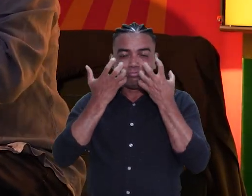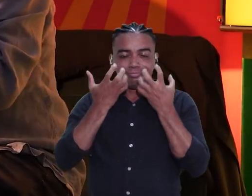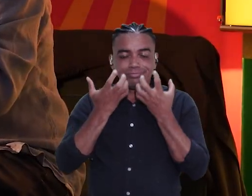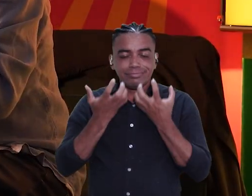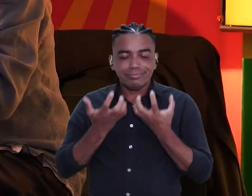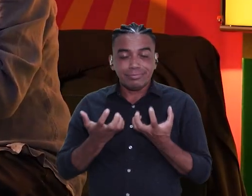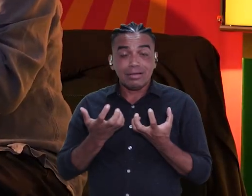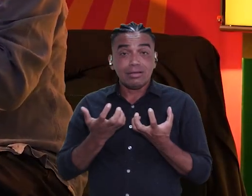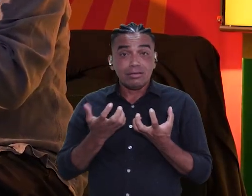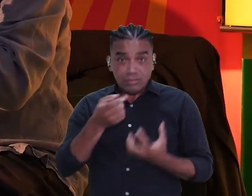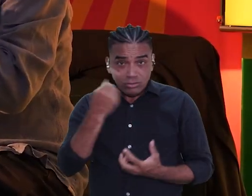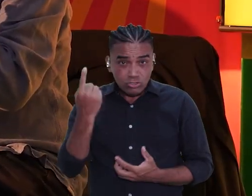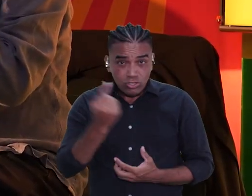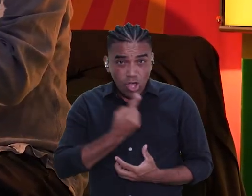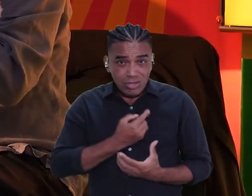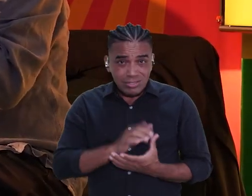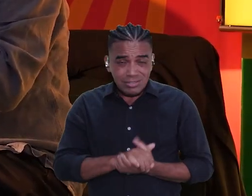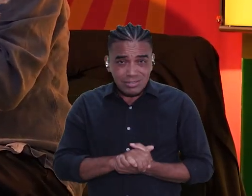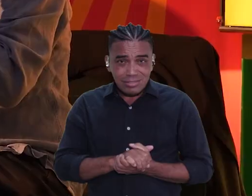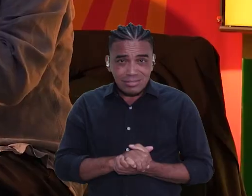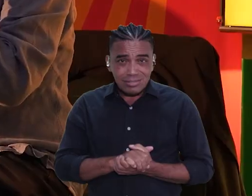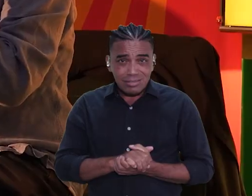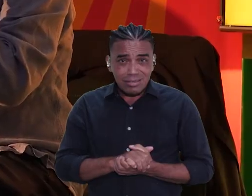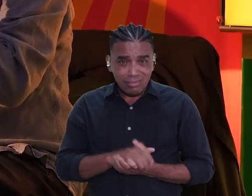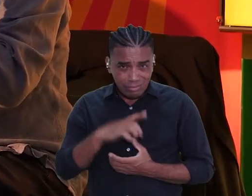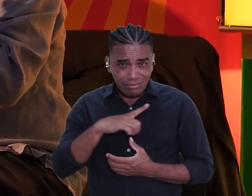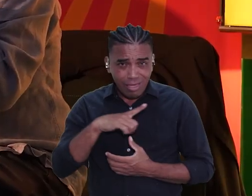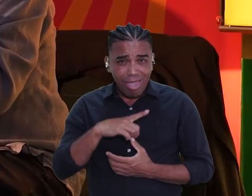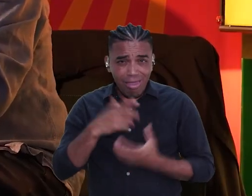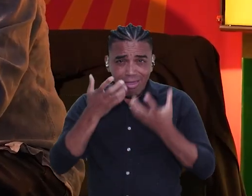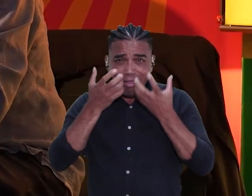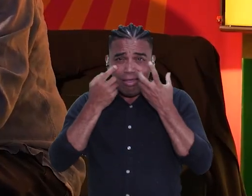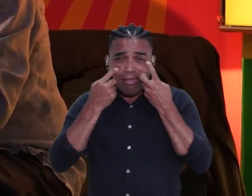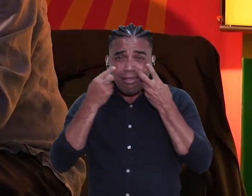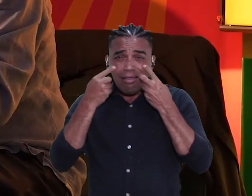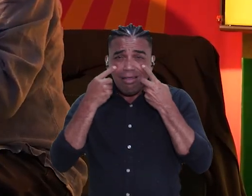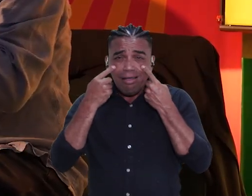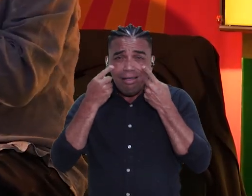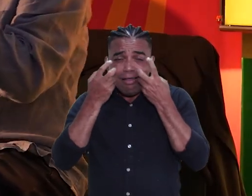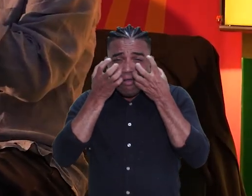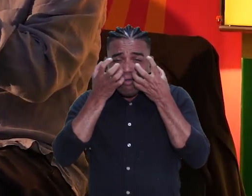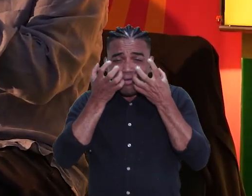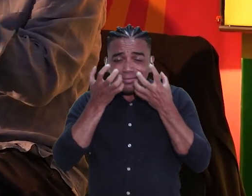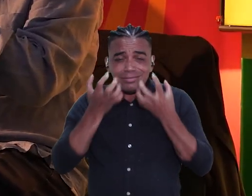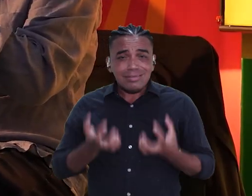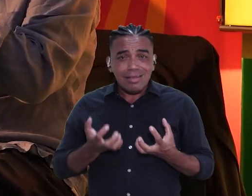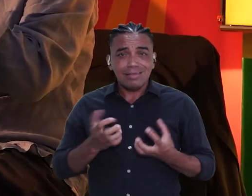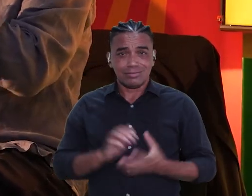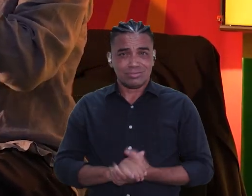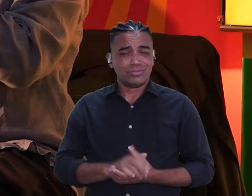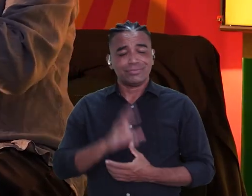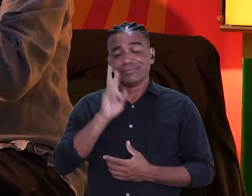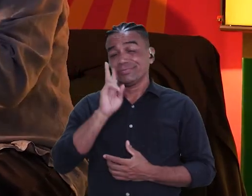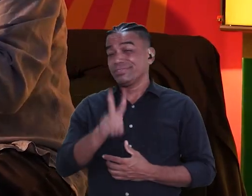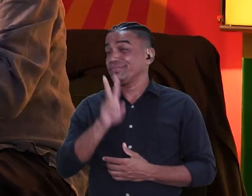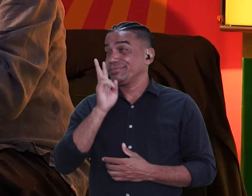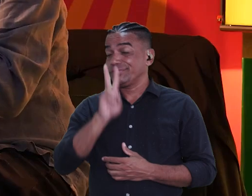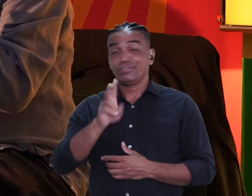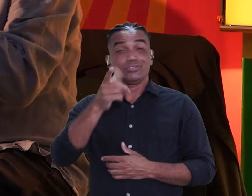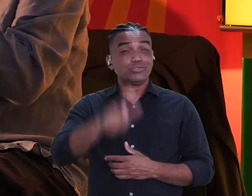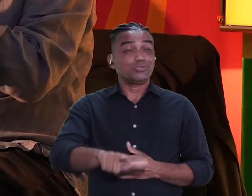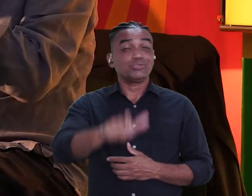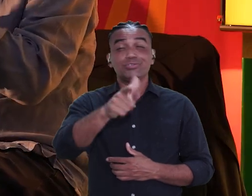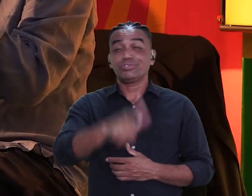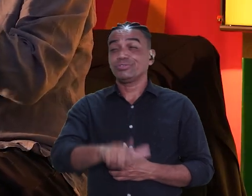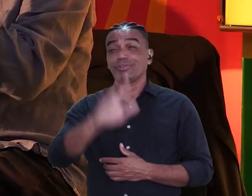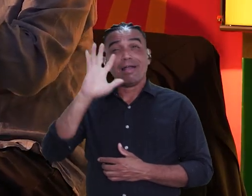de nós não tem as retinas fatigadas? Quem de nós já não viu demais?